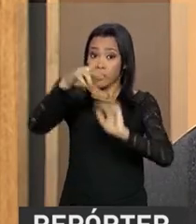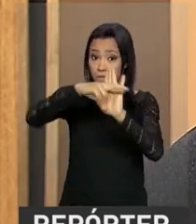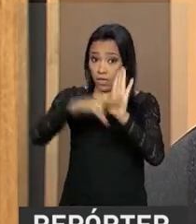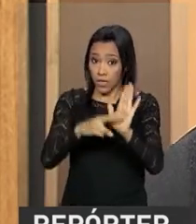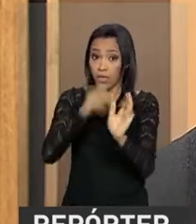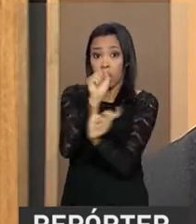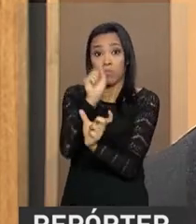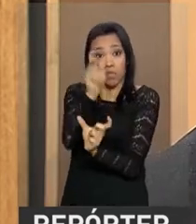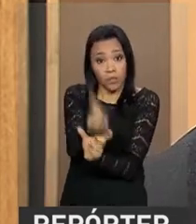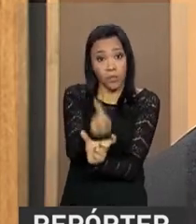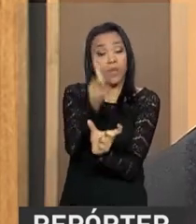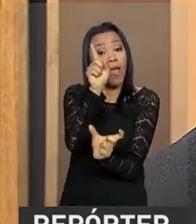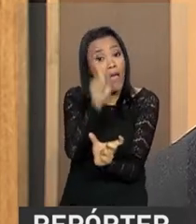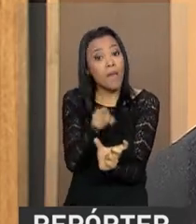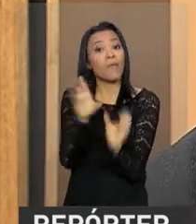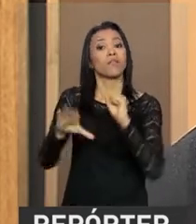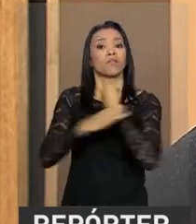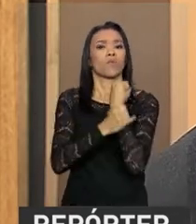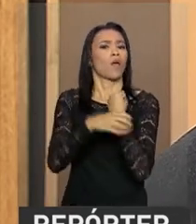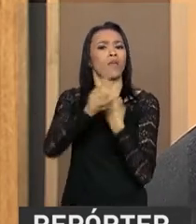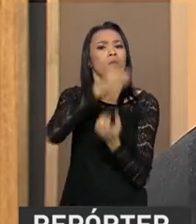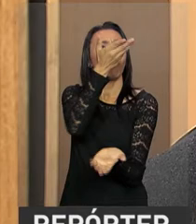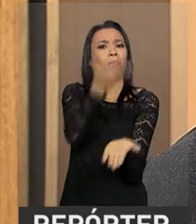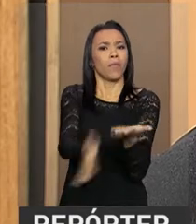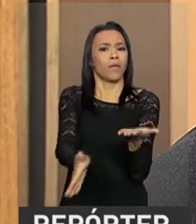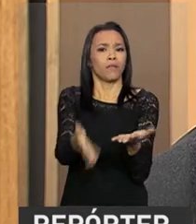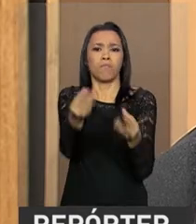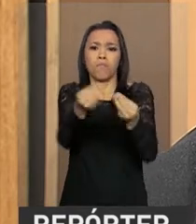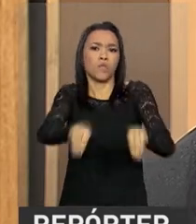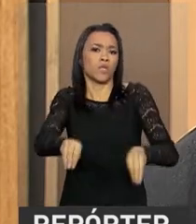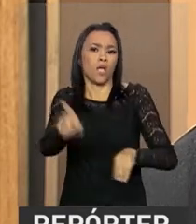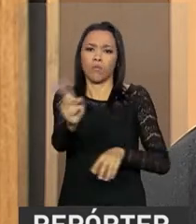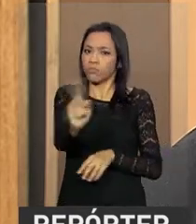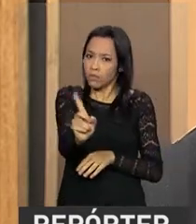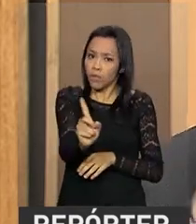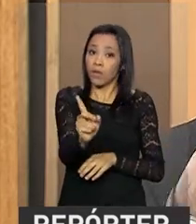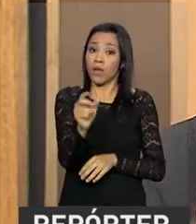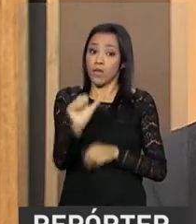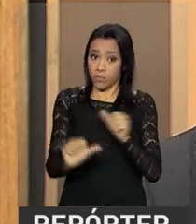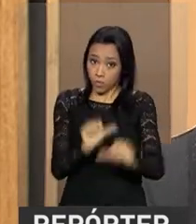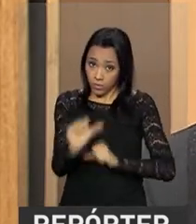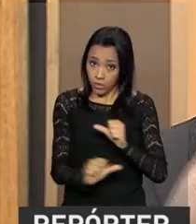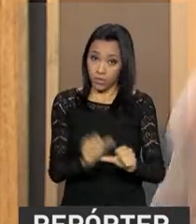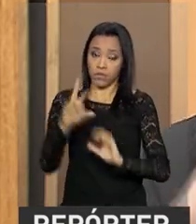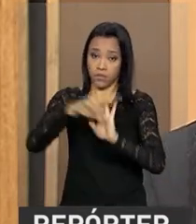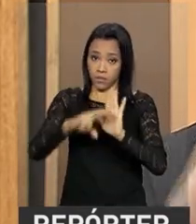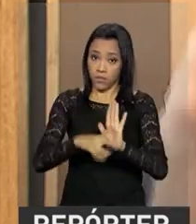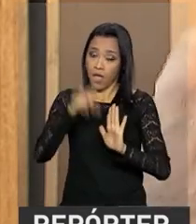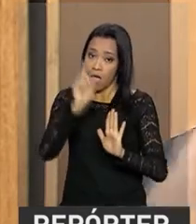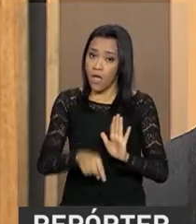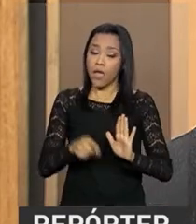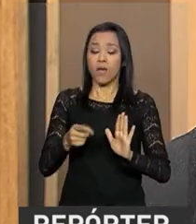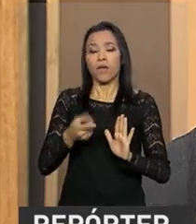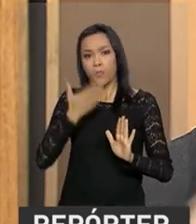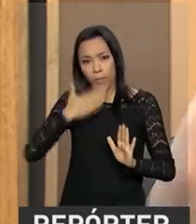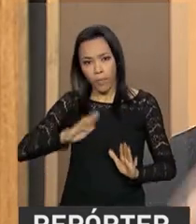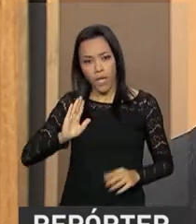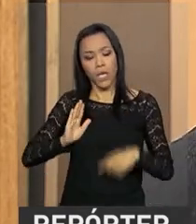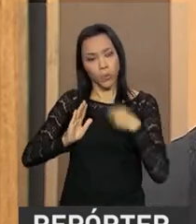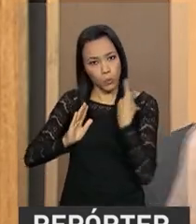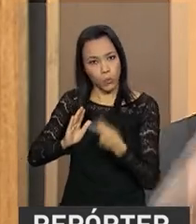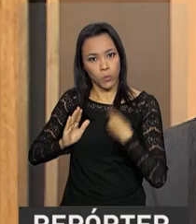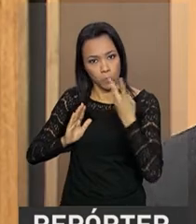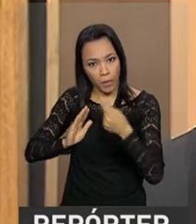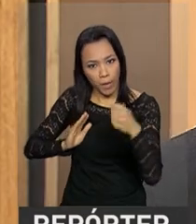direito não para perda de direito você está fazendo a reforma da previdência para poder prometer a cumprir o que você promete em